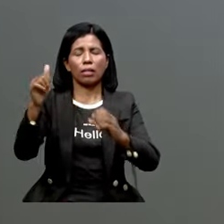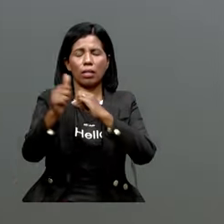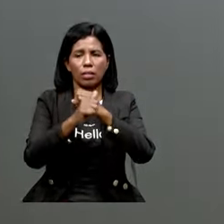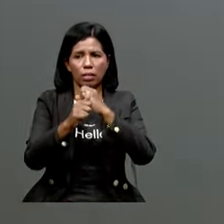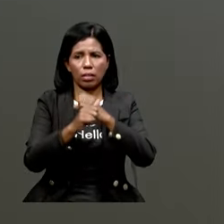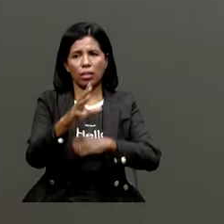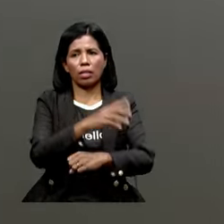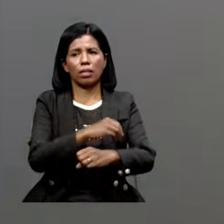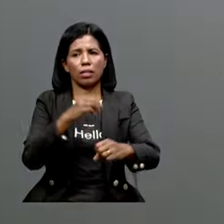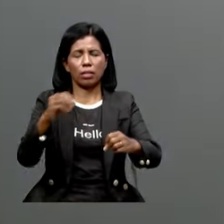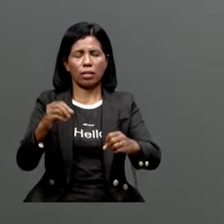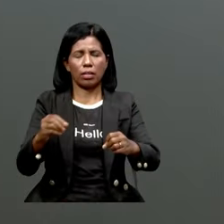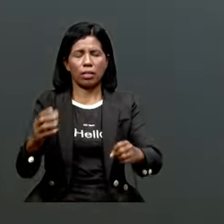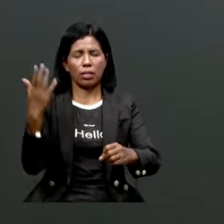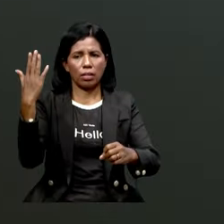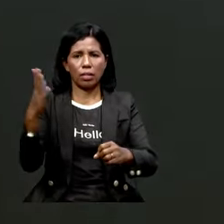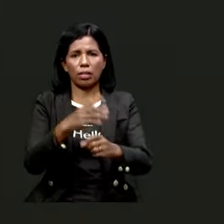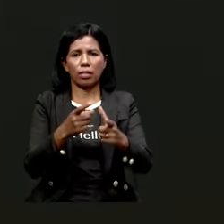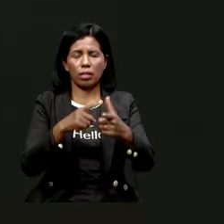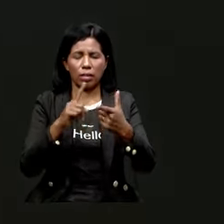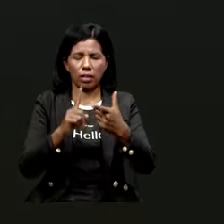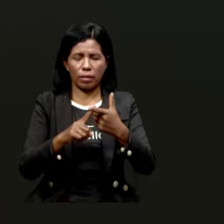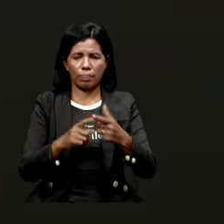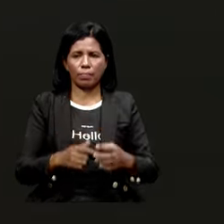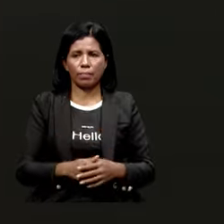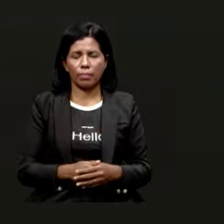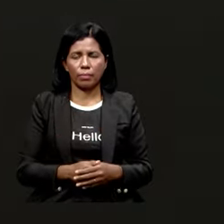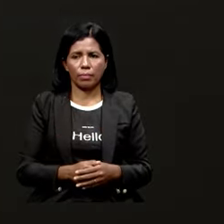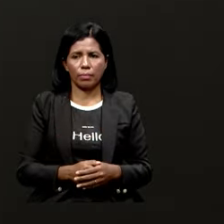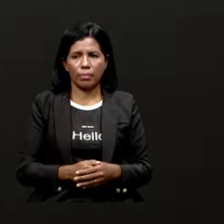brutal, rastro negociante ambulante e a Campumbaro foi na Laixne. Agostinho da Costa, GMN.